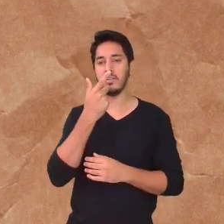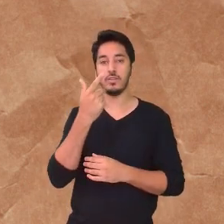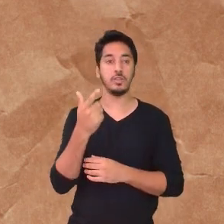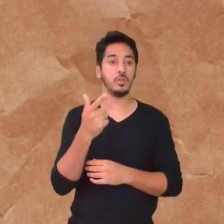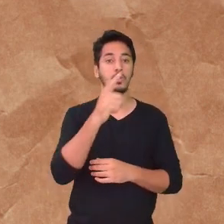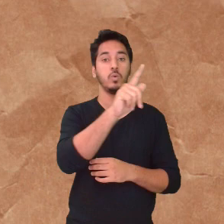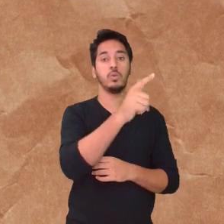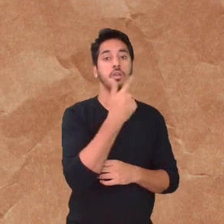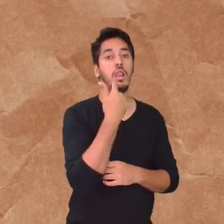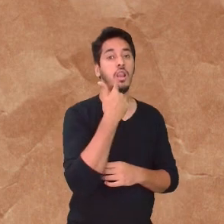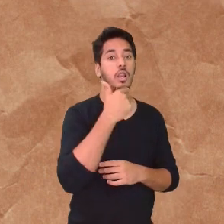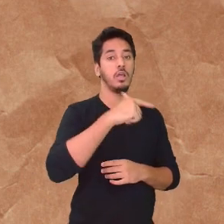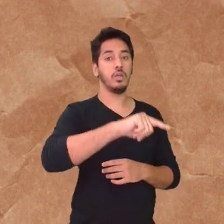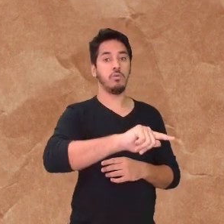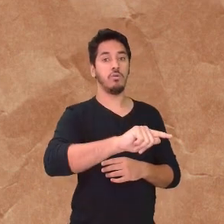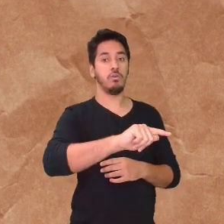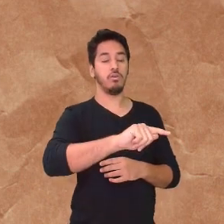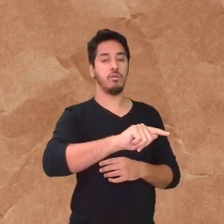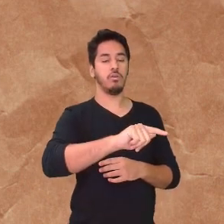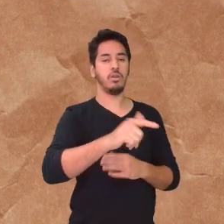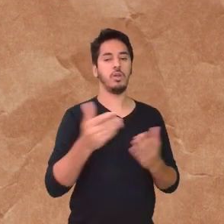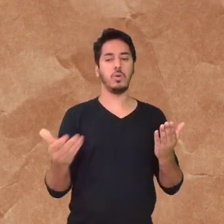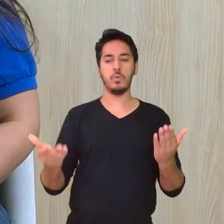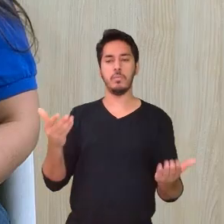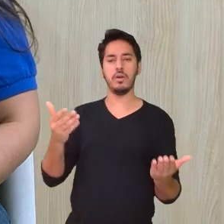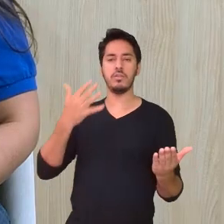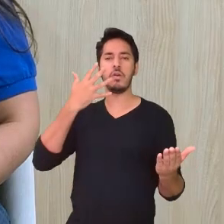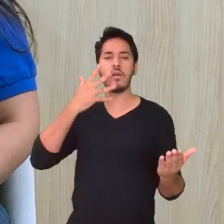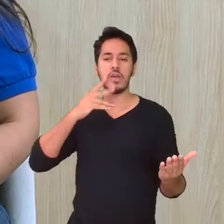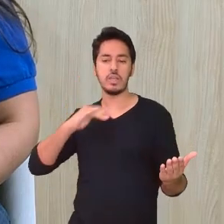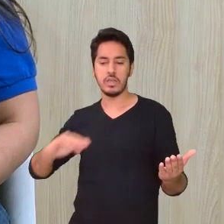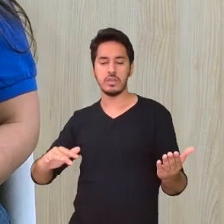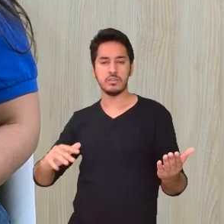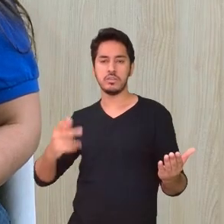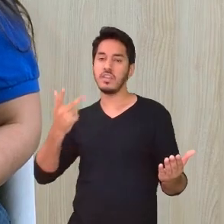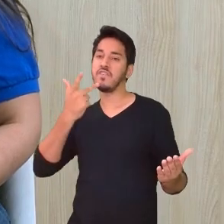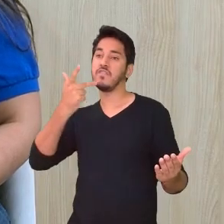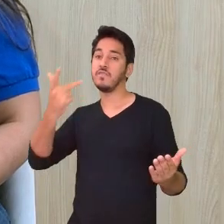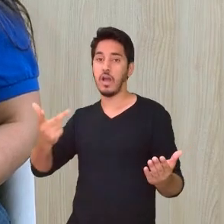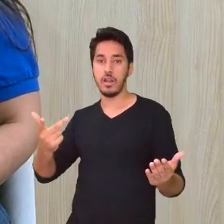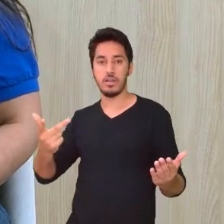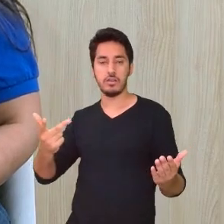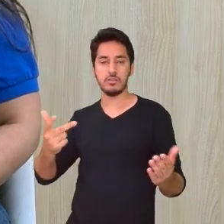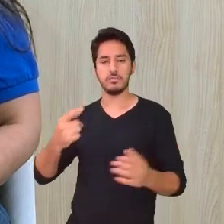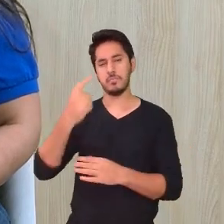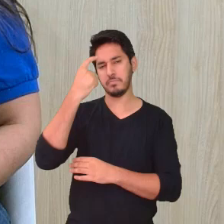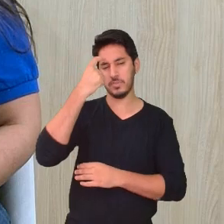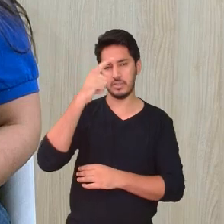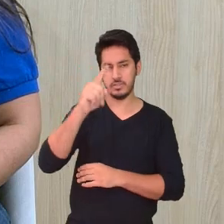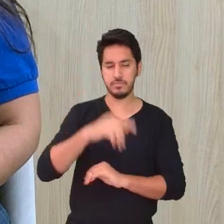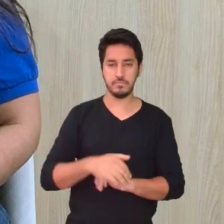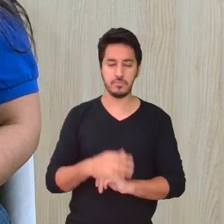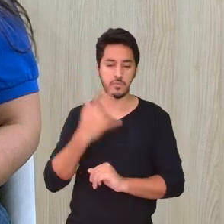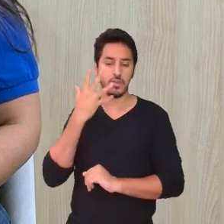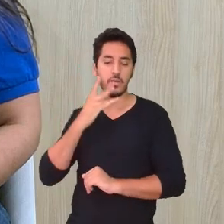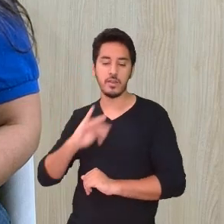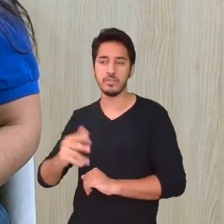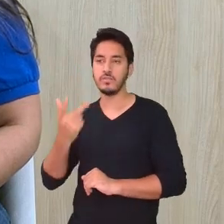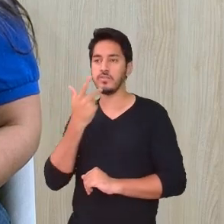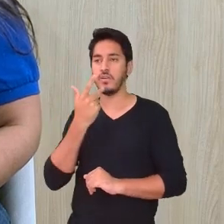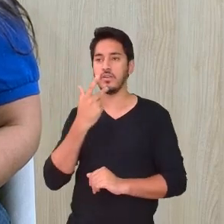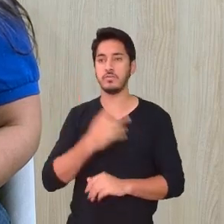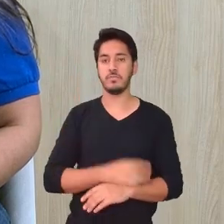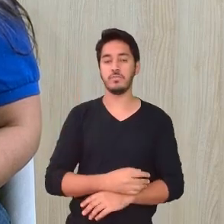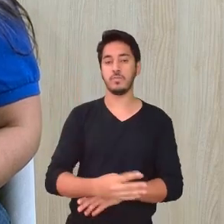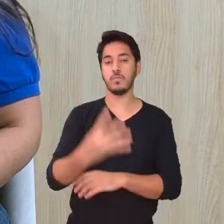outro idioma e às vezes comparando crianças que falam esses idiomas, né? Então, Imagine crianças falando, vamos supor ali,